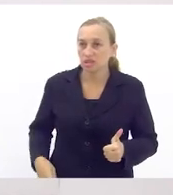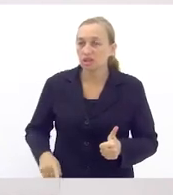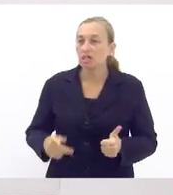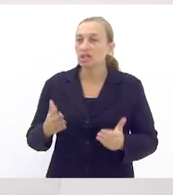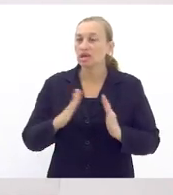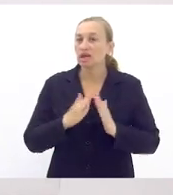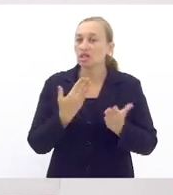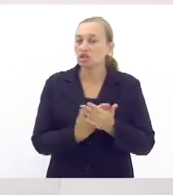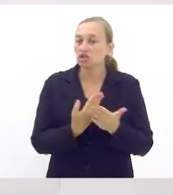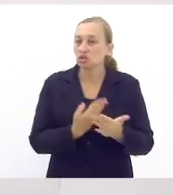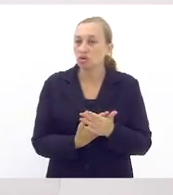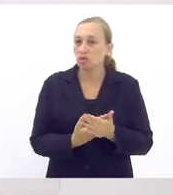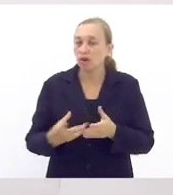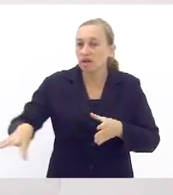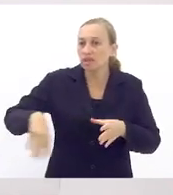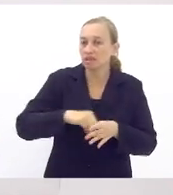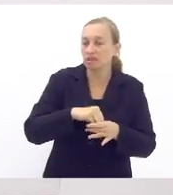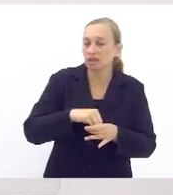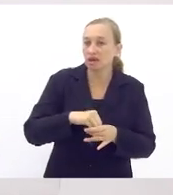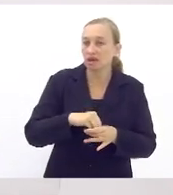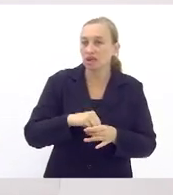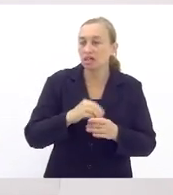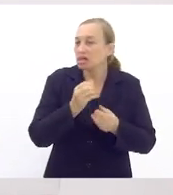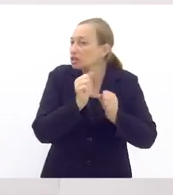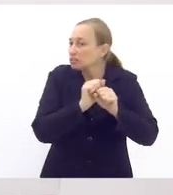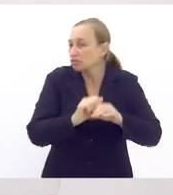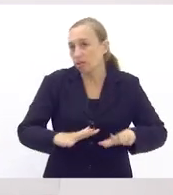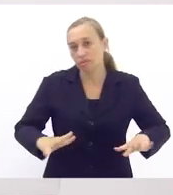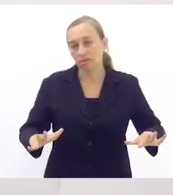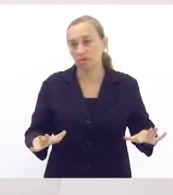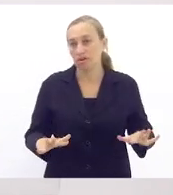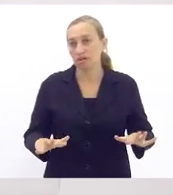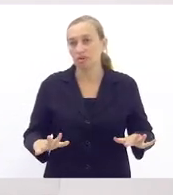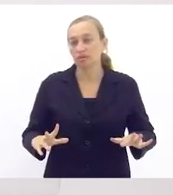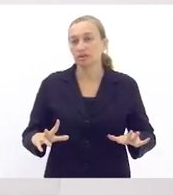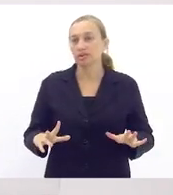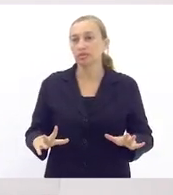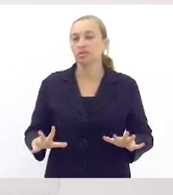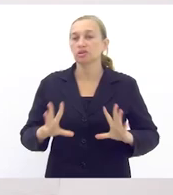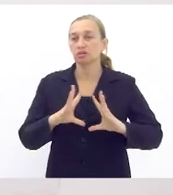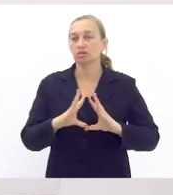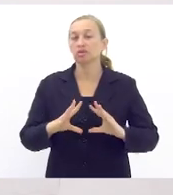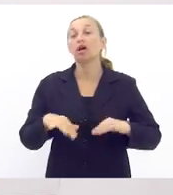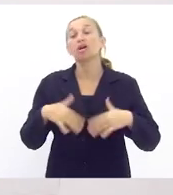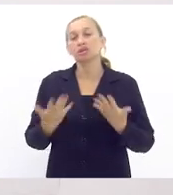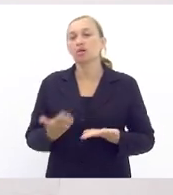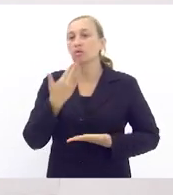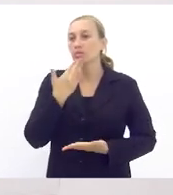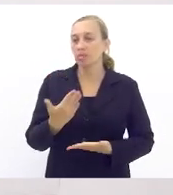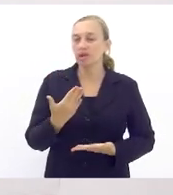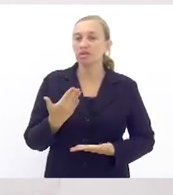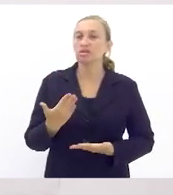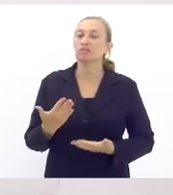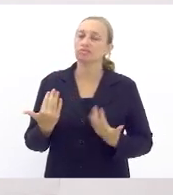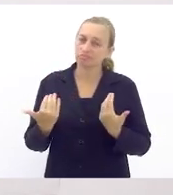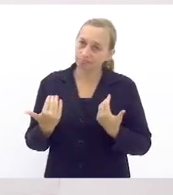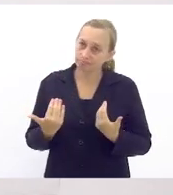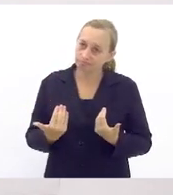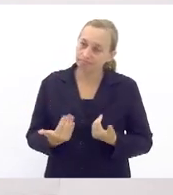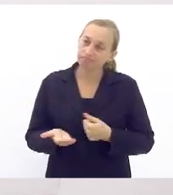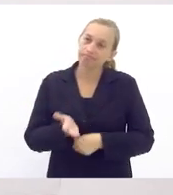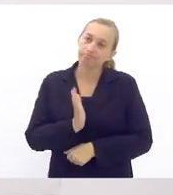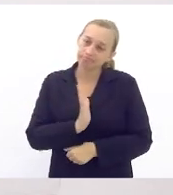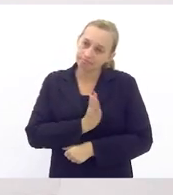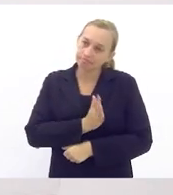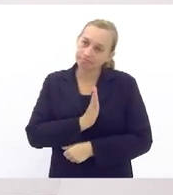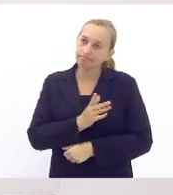a escola entrar nesse projeto que é desmantelar a escola e até chegar ao próprio inexistência dela então peço encarecidamente e de coração